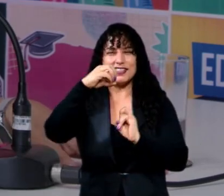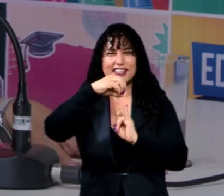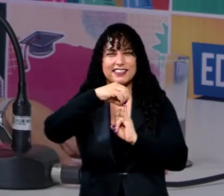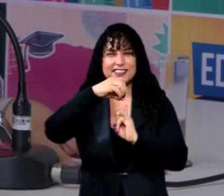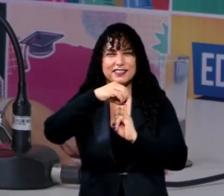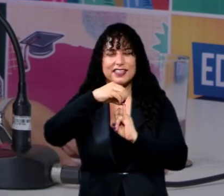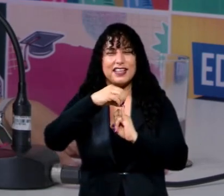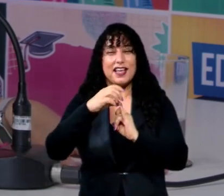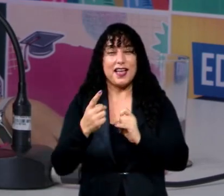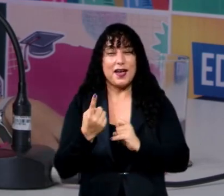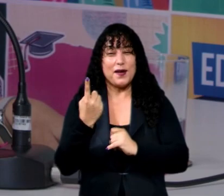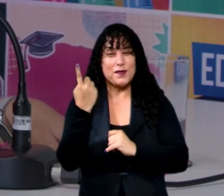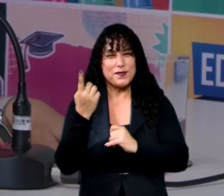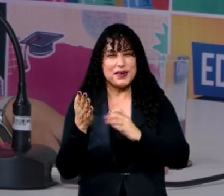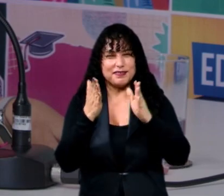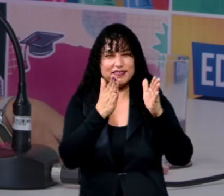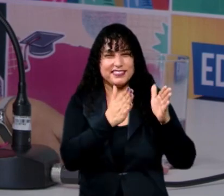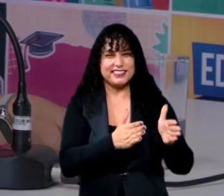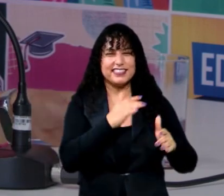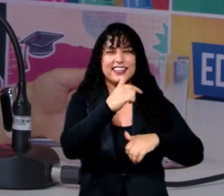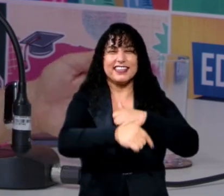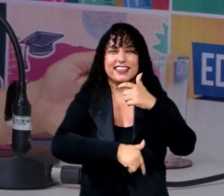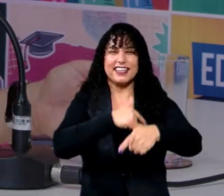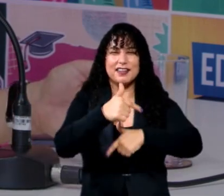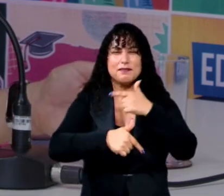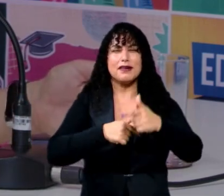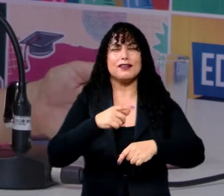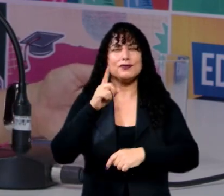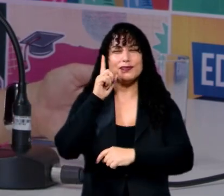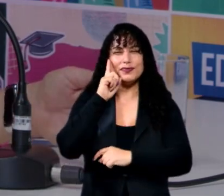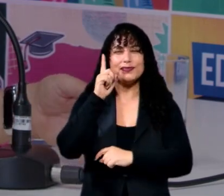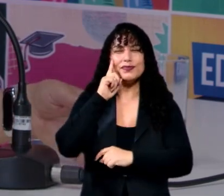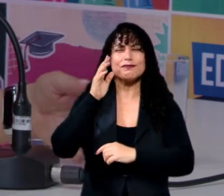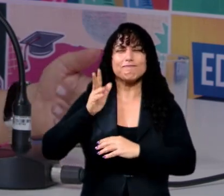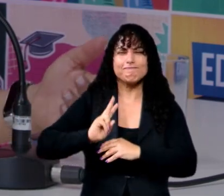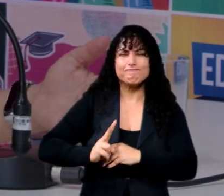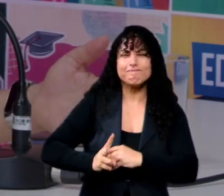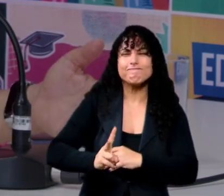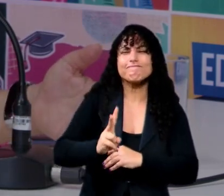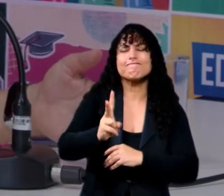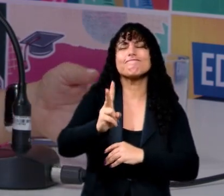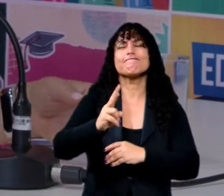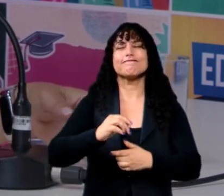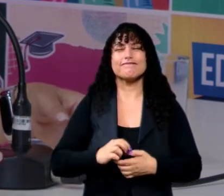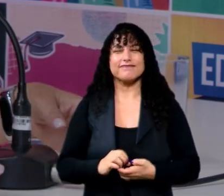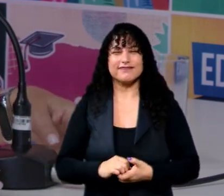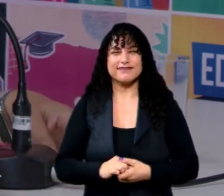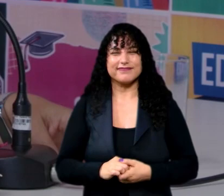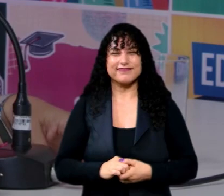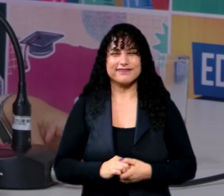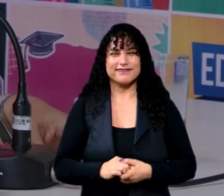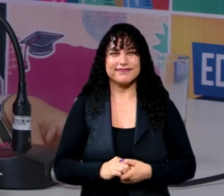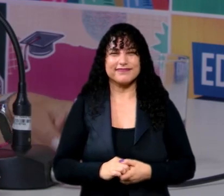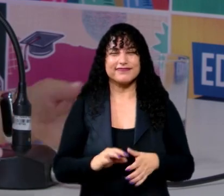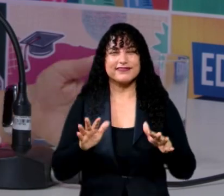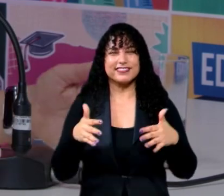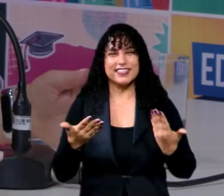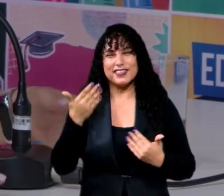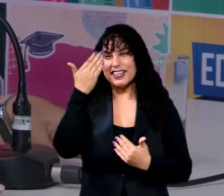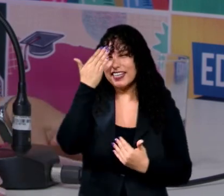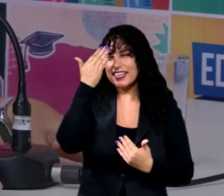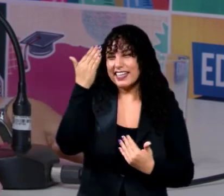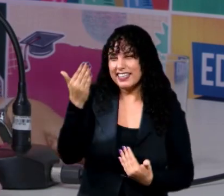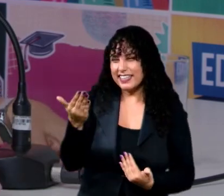uma parte, porque é um trabalho contínuo, né? Bem contínuo. Então, eu